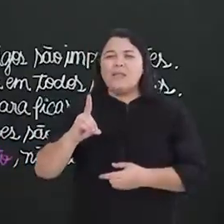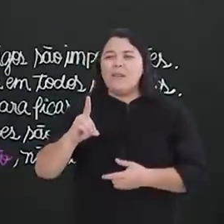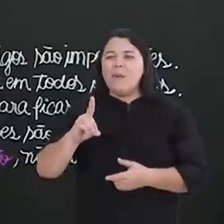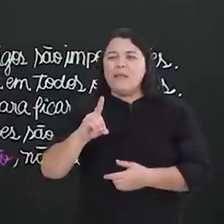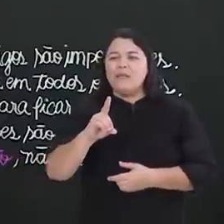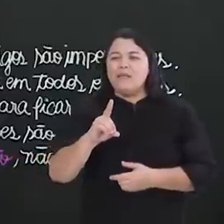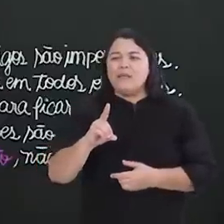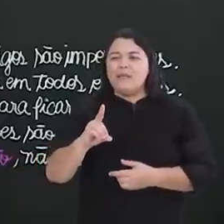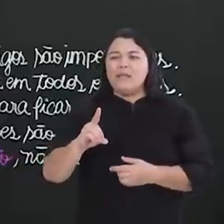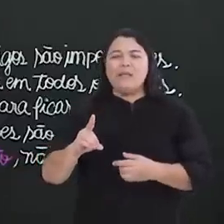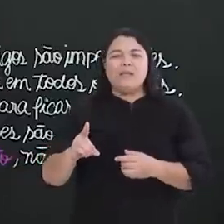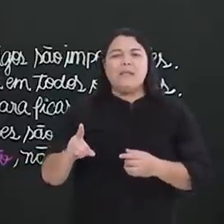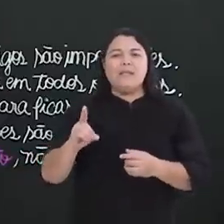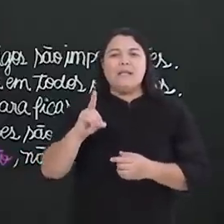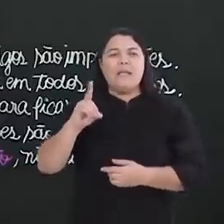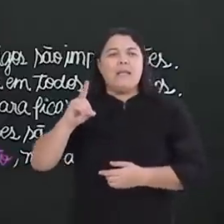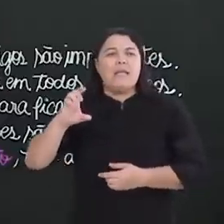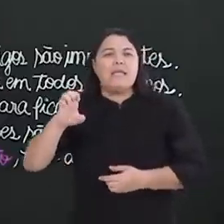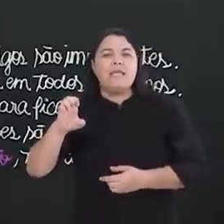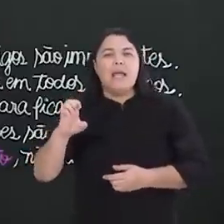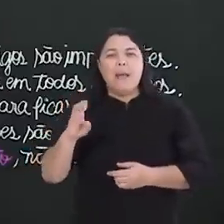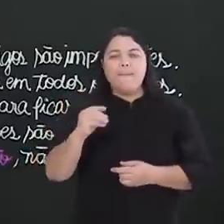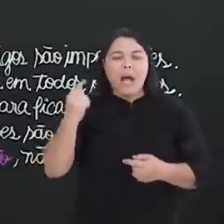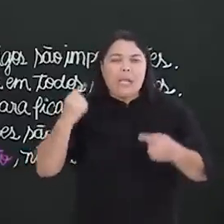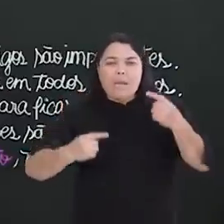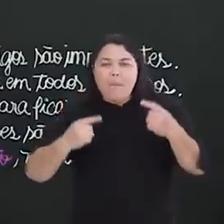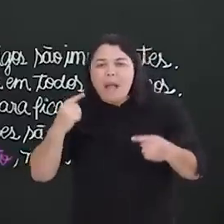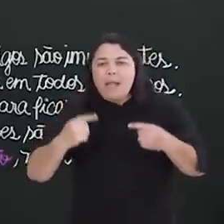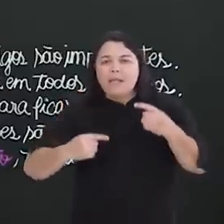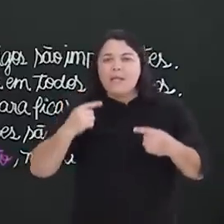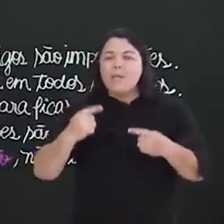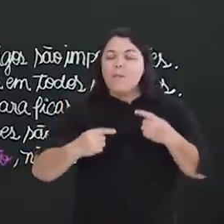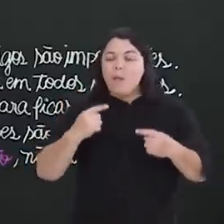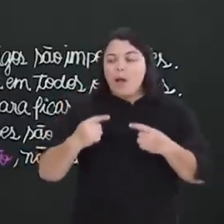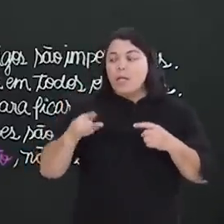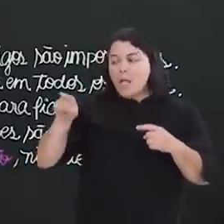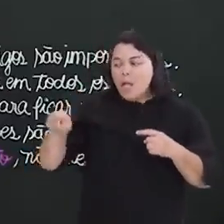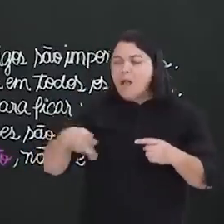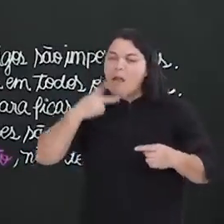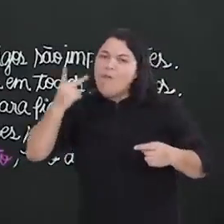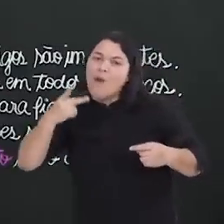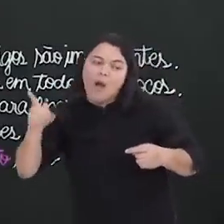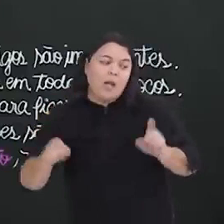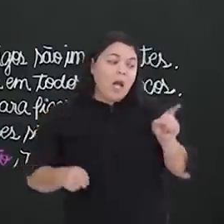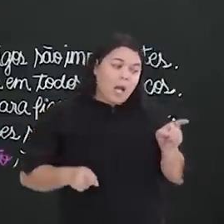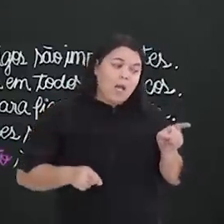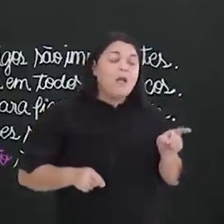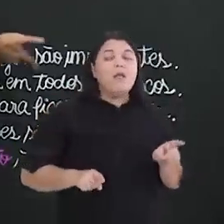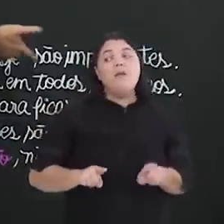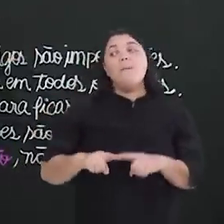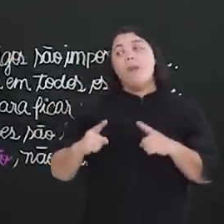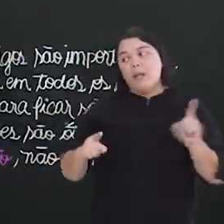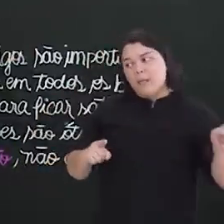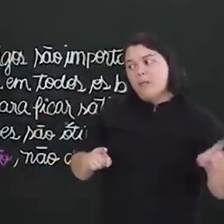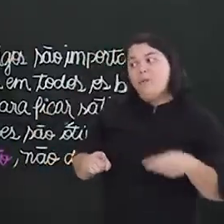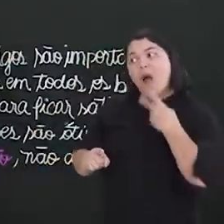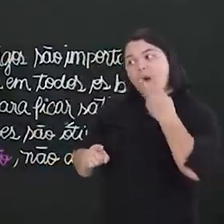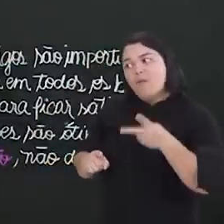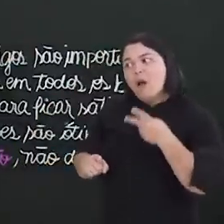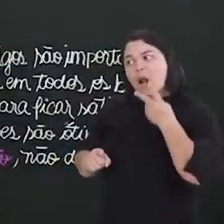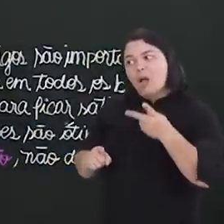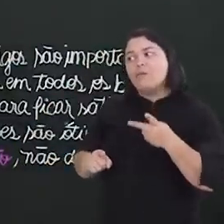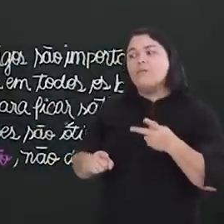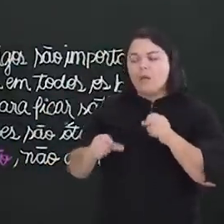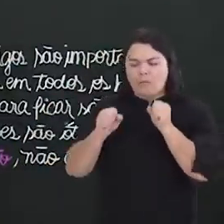em todos os blocos. Olha, sabemos de uma ideia, de que vai haver réplica, porém, mas não